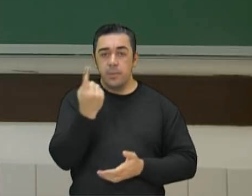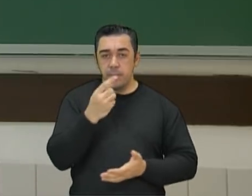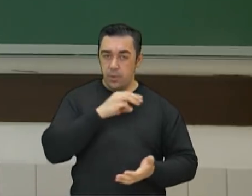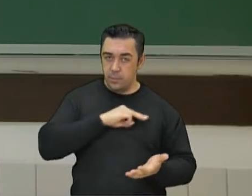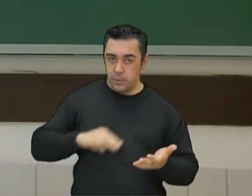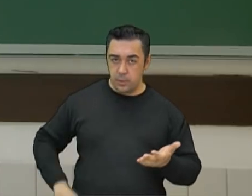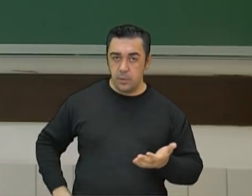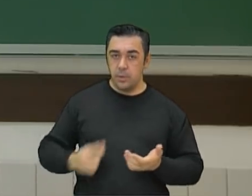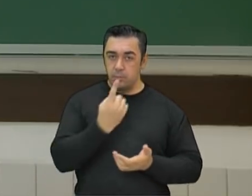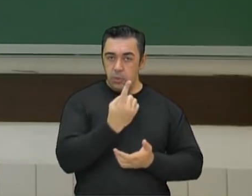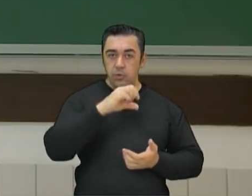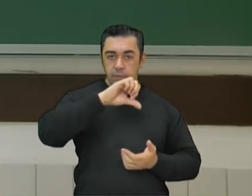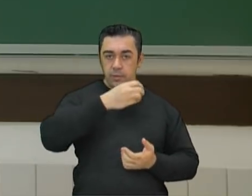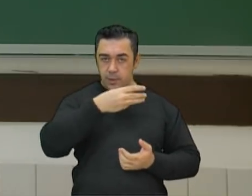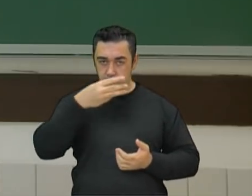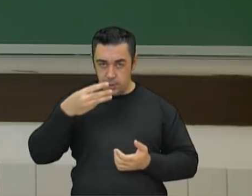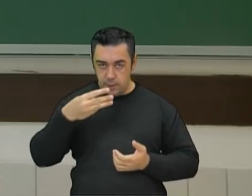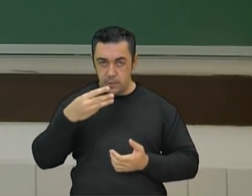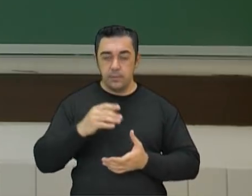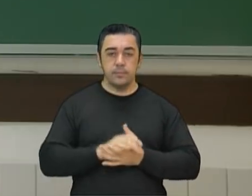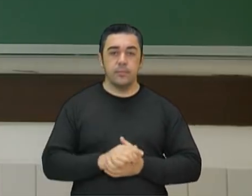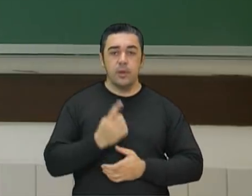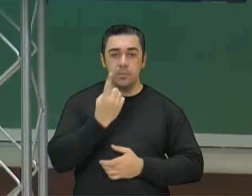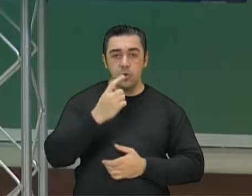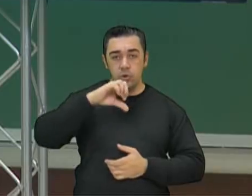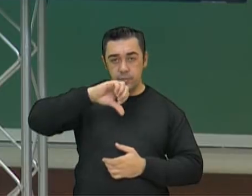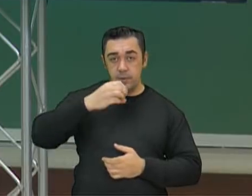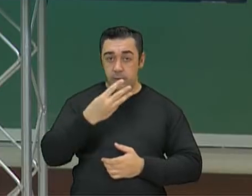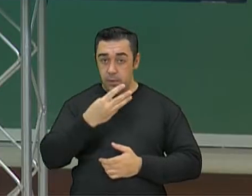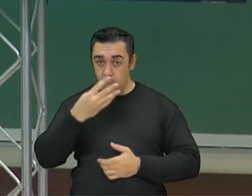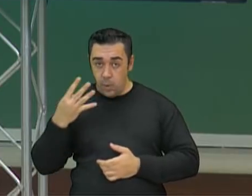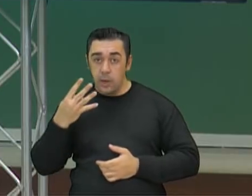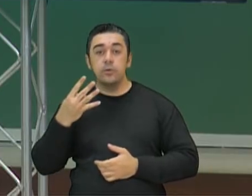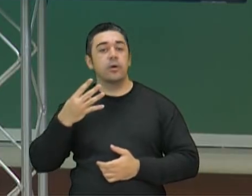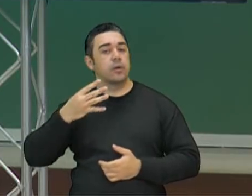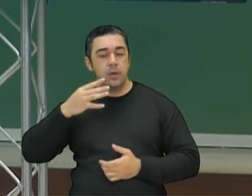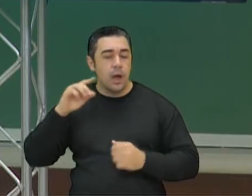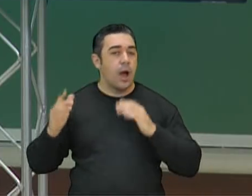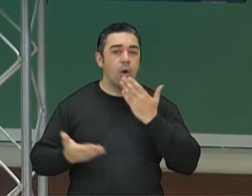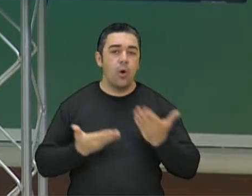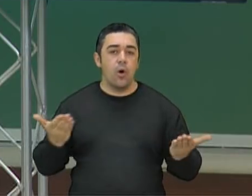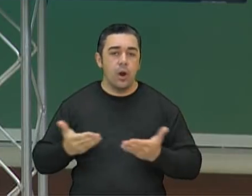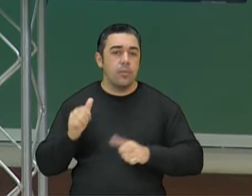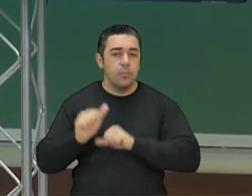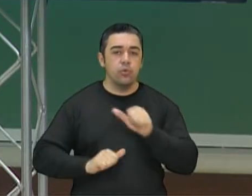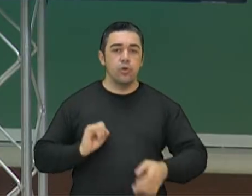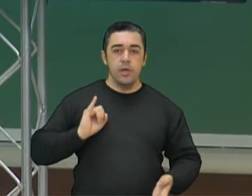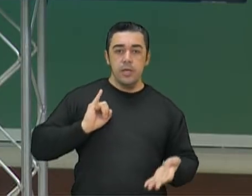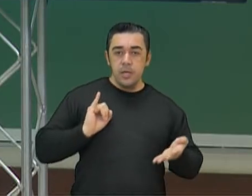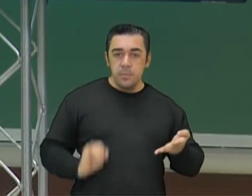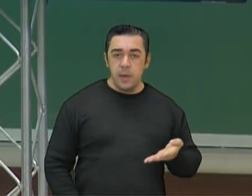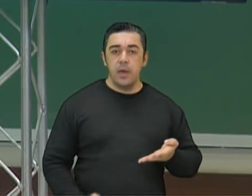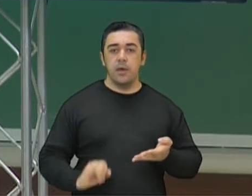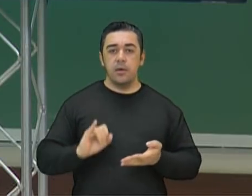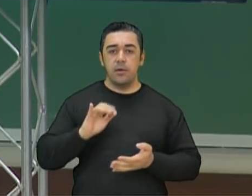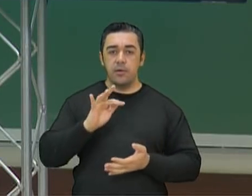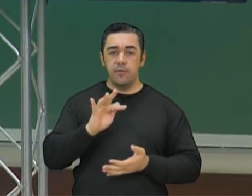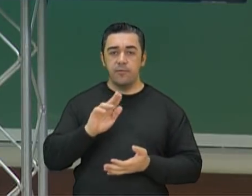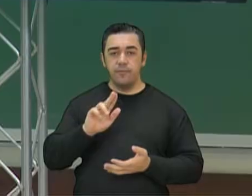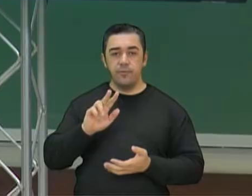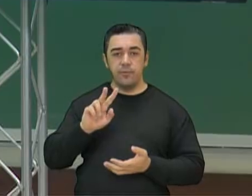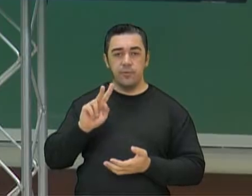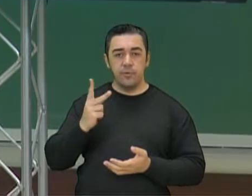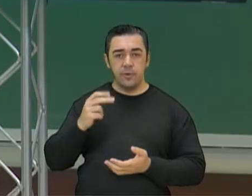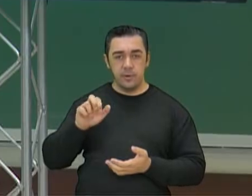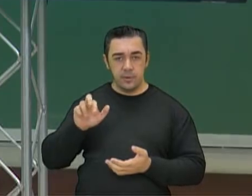1933, dentro da lei, e em 1934 ele se tornou Führer, presidente e primeiro-ministro,